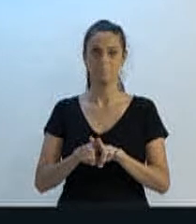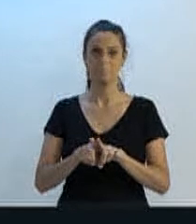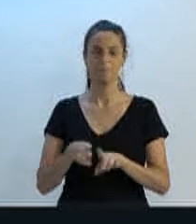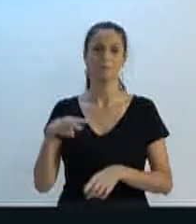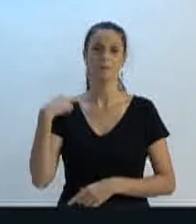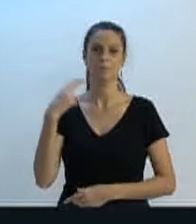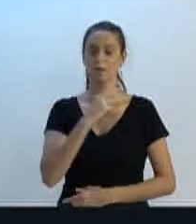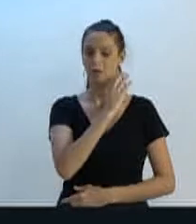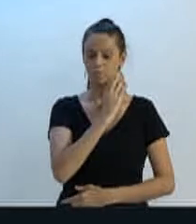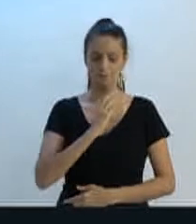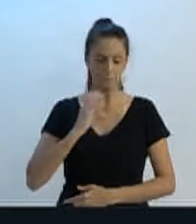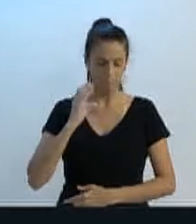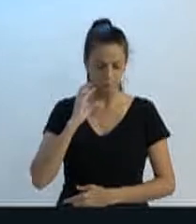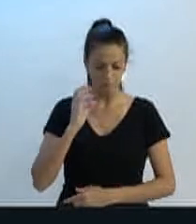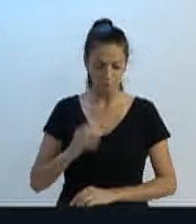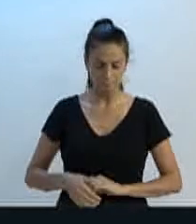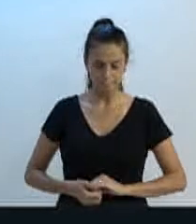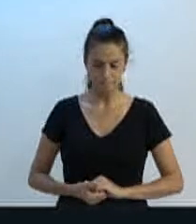César, sim.